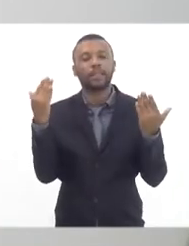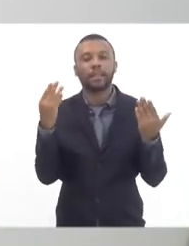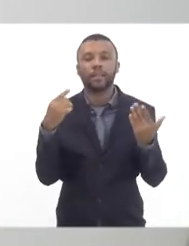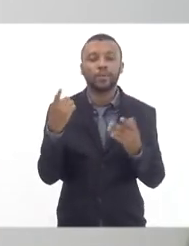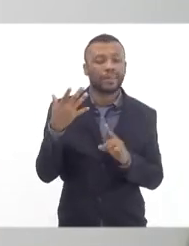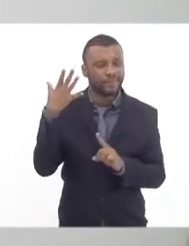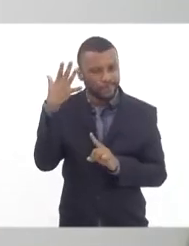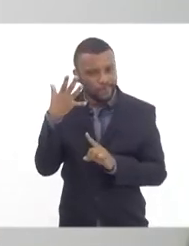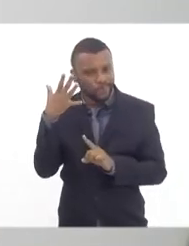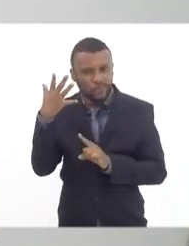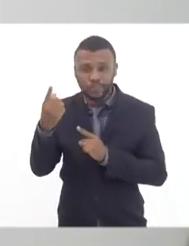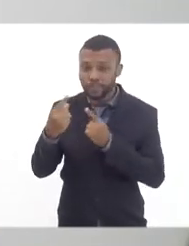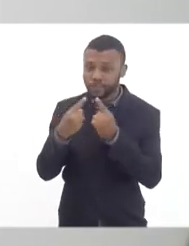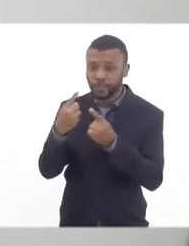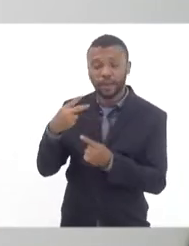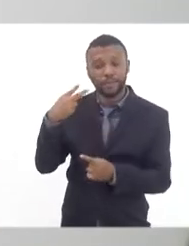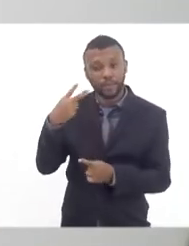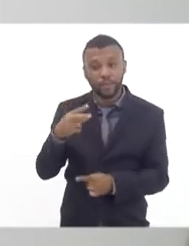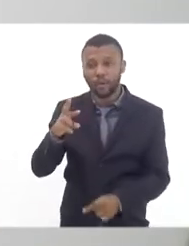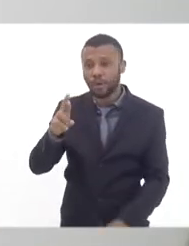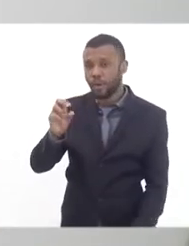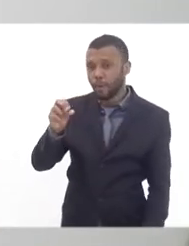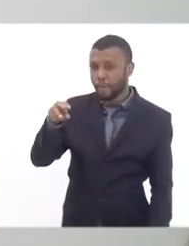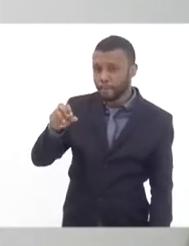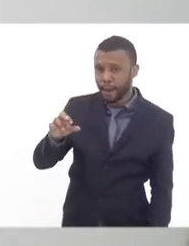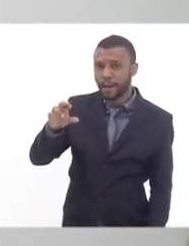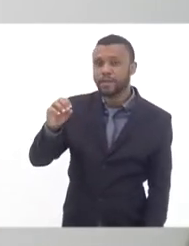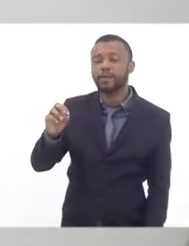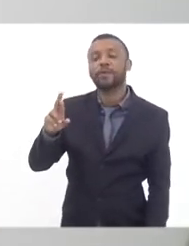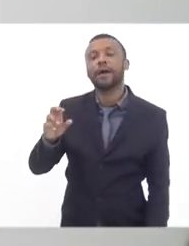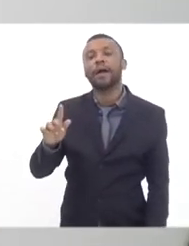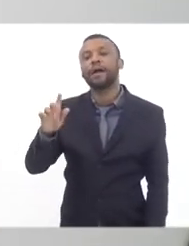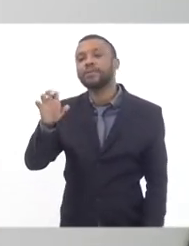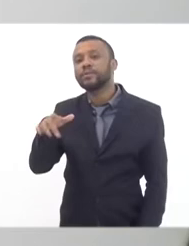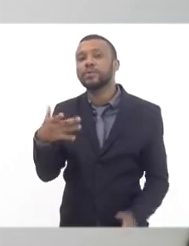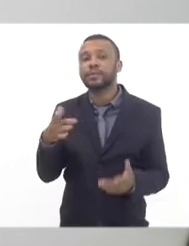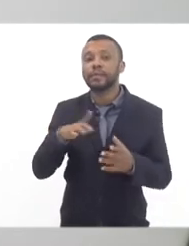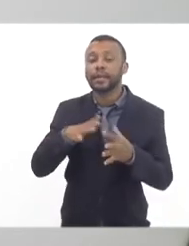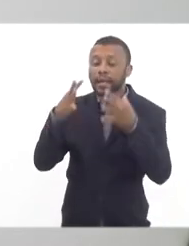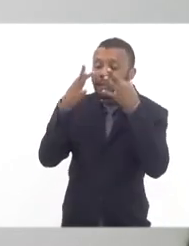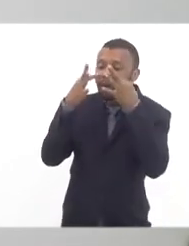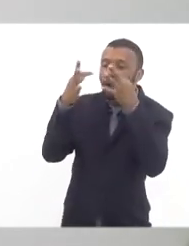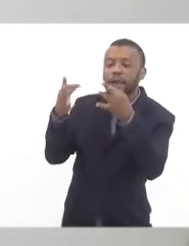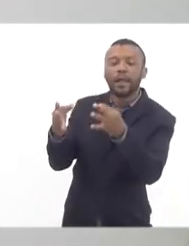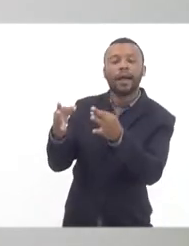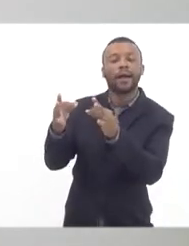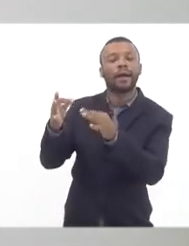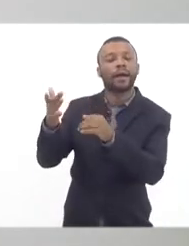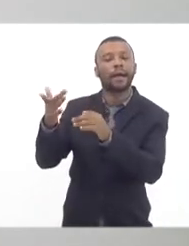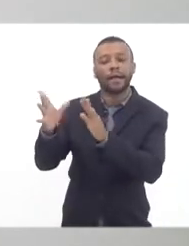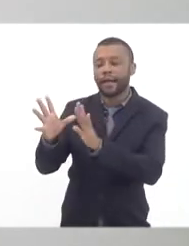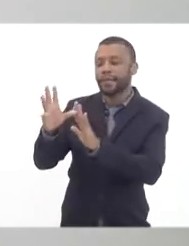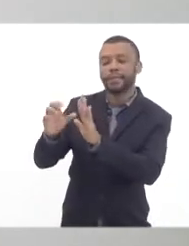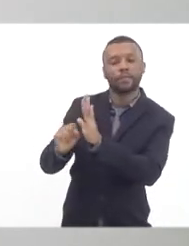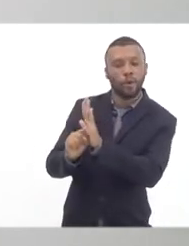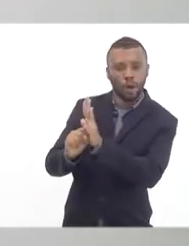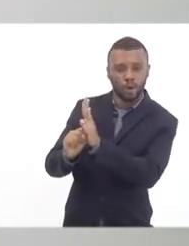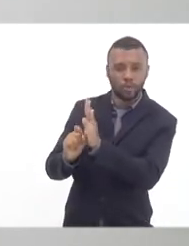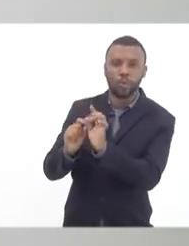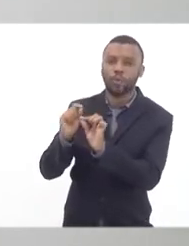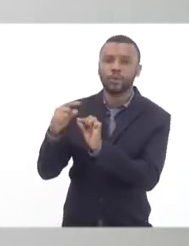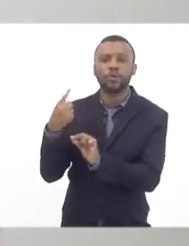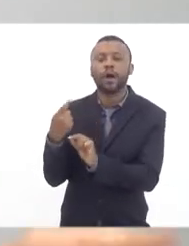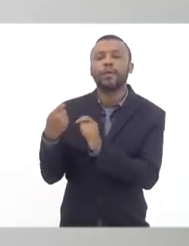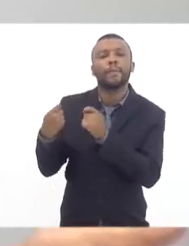do vereador Romário Regis na Câmara Municipal, que hoje tem esse olhar simbólico do que a gente precisa para São